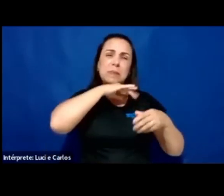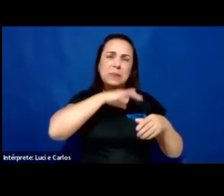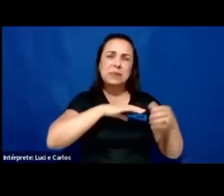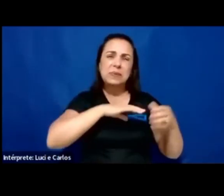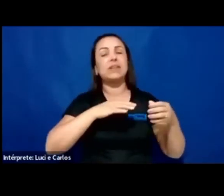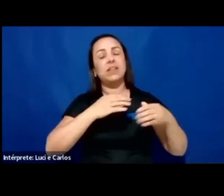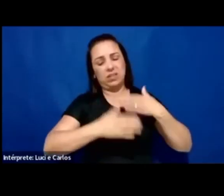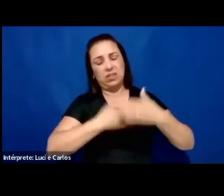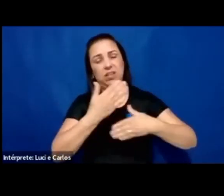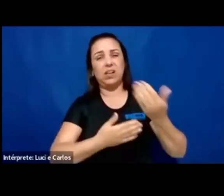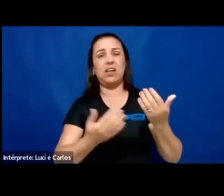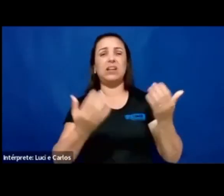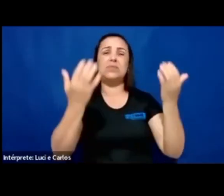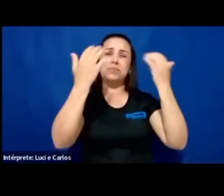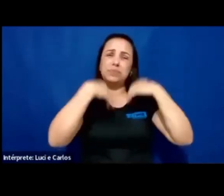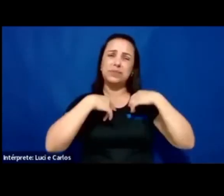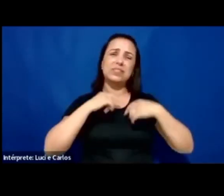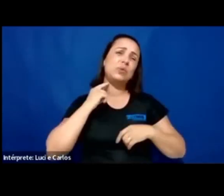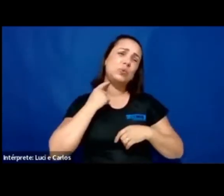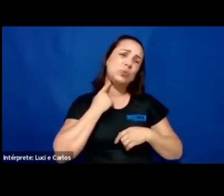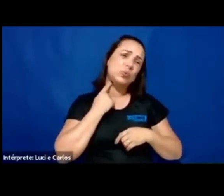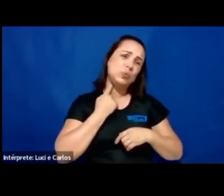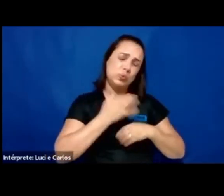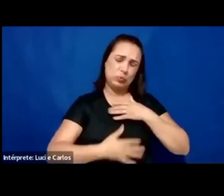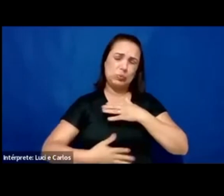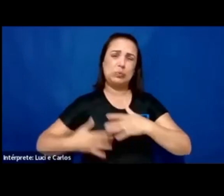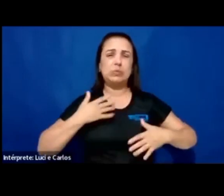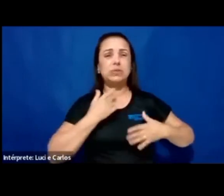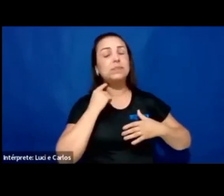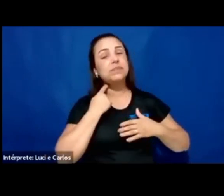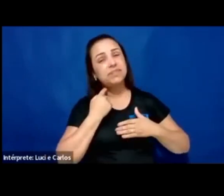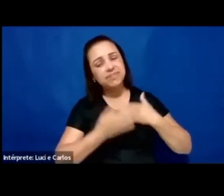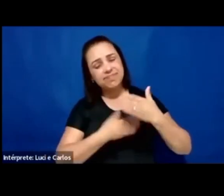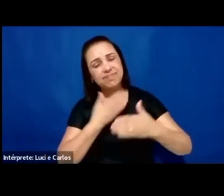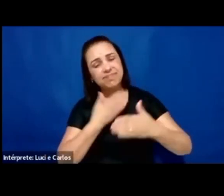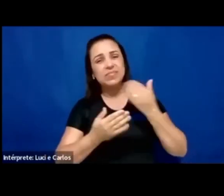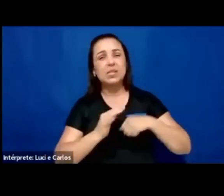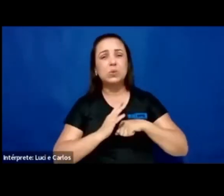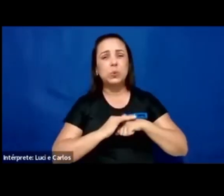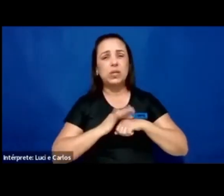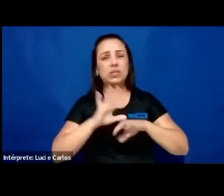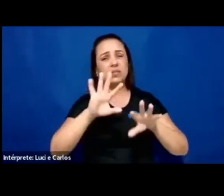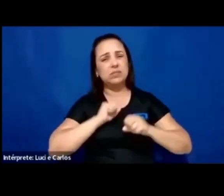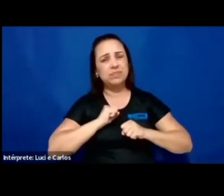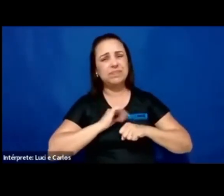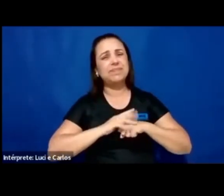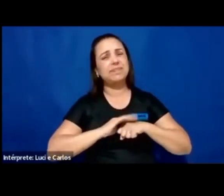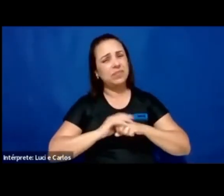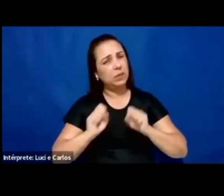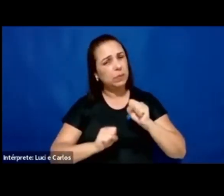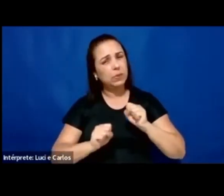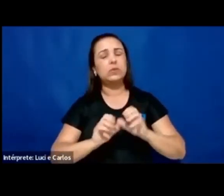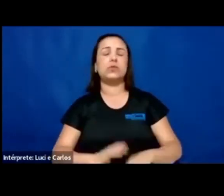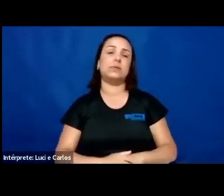come porcaria, aquilo ali não tem nutriente. Aquilo ali age como um antinutriente, já rouba os poucos nutrientes que você tem no